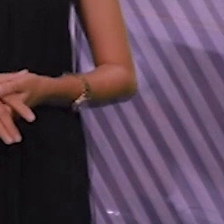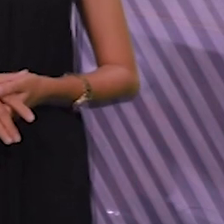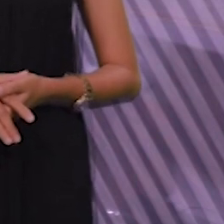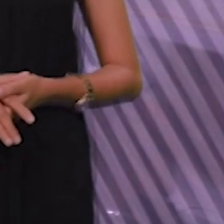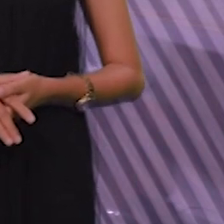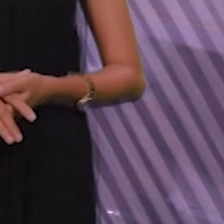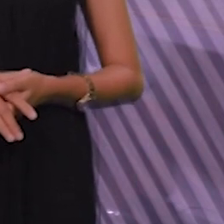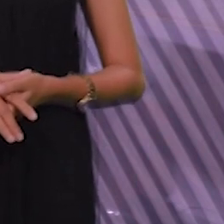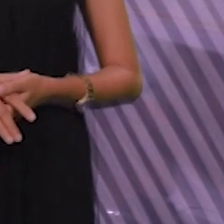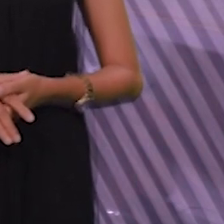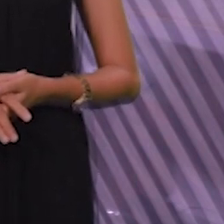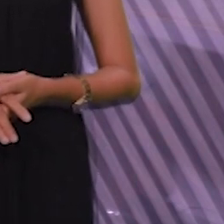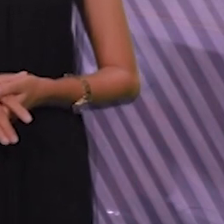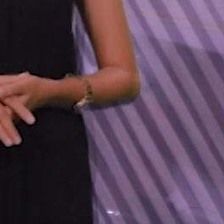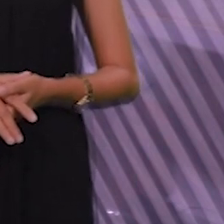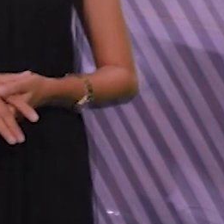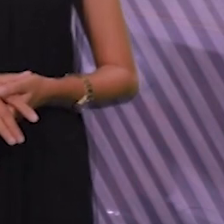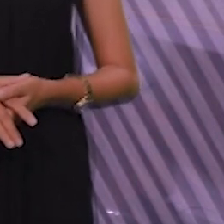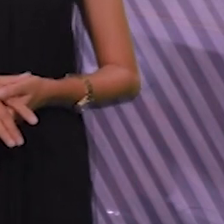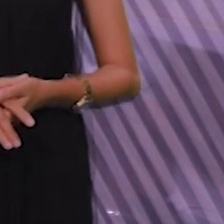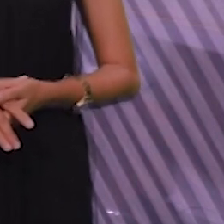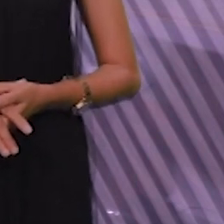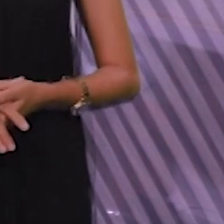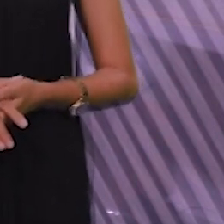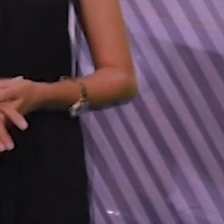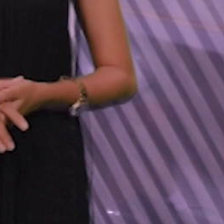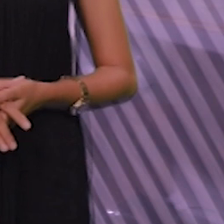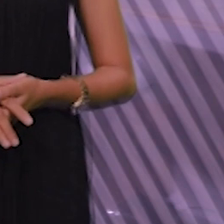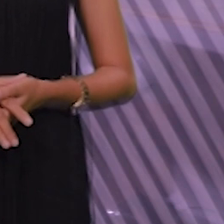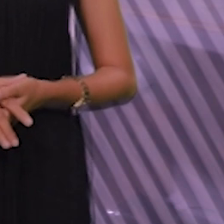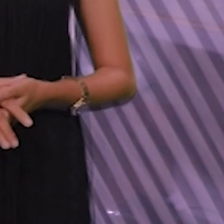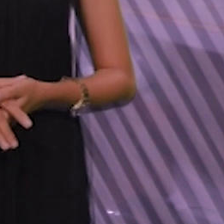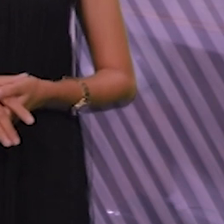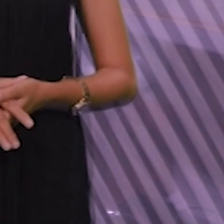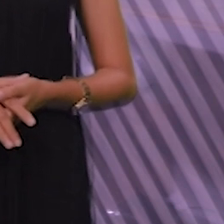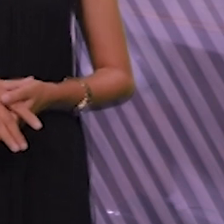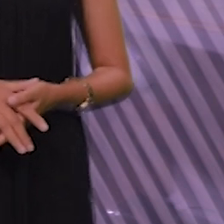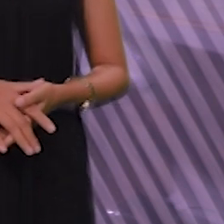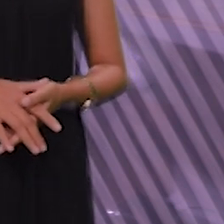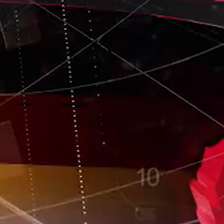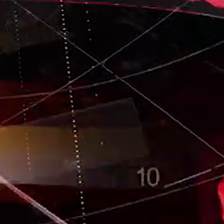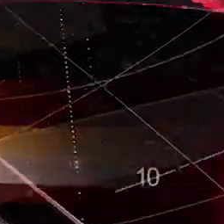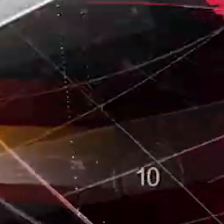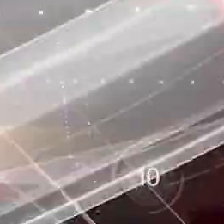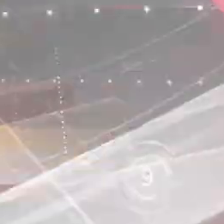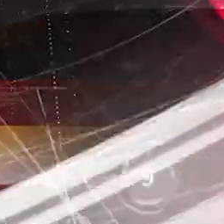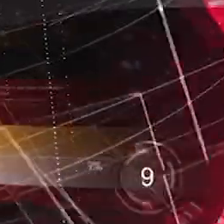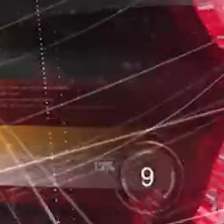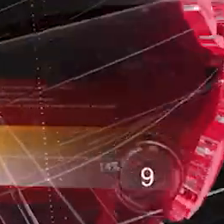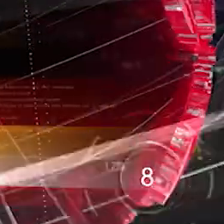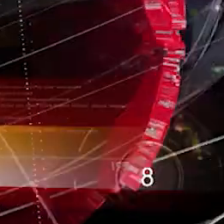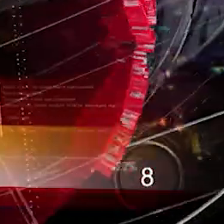Antes de todo, sir, atuhari video idane, ketahlua klik like, comment, no subscribe, my kanal YouTube idane.